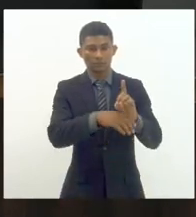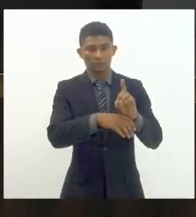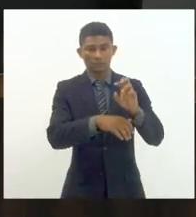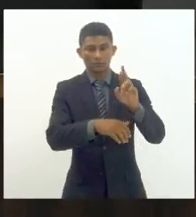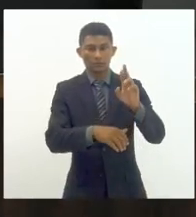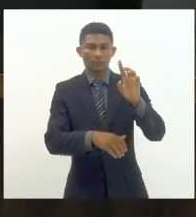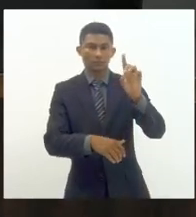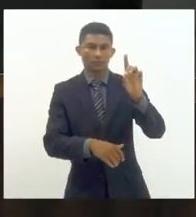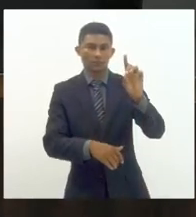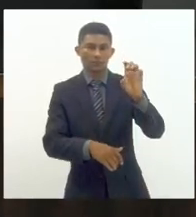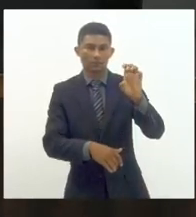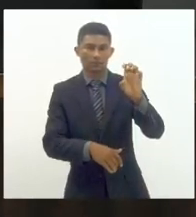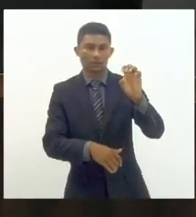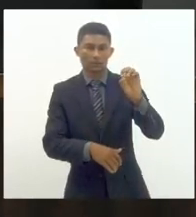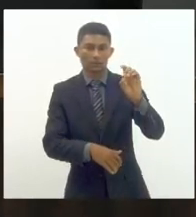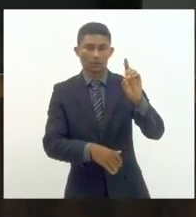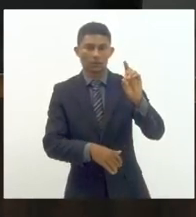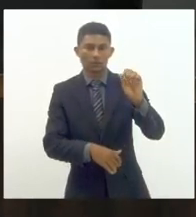Deodalto.